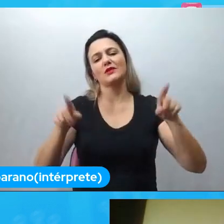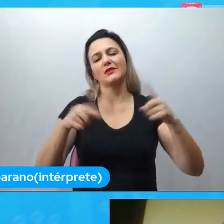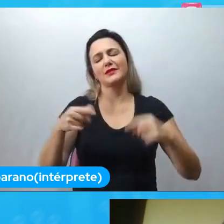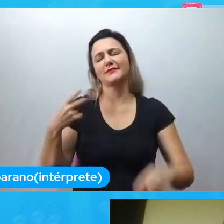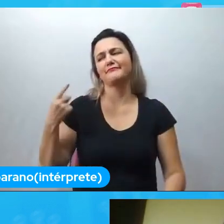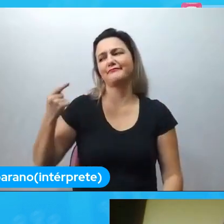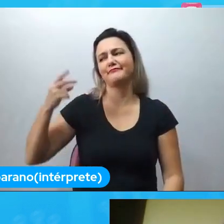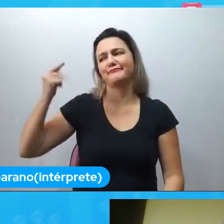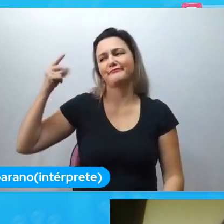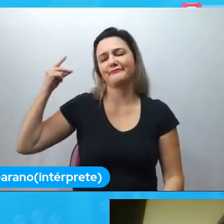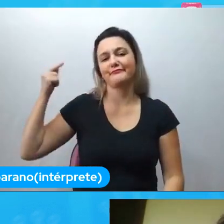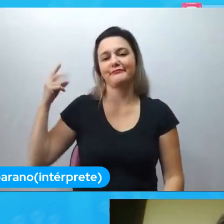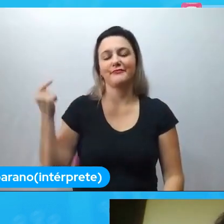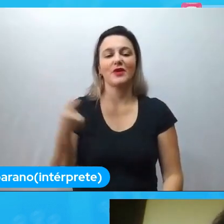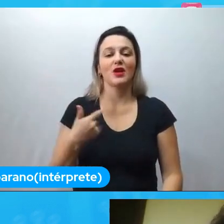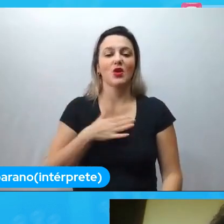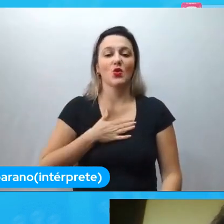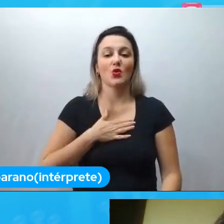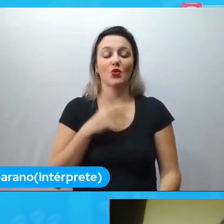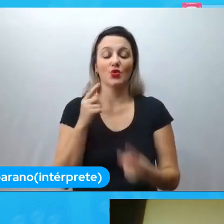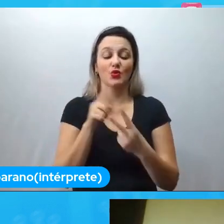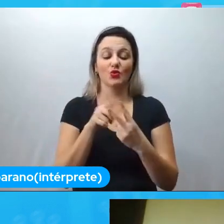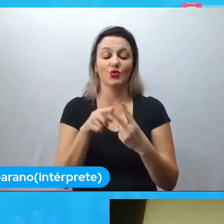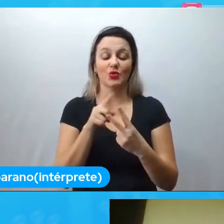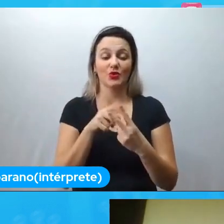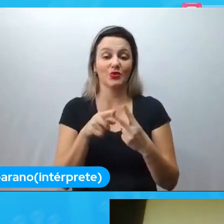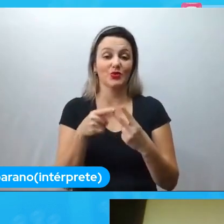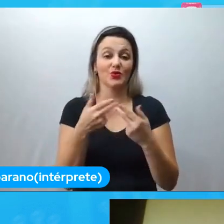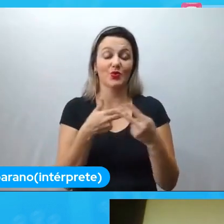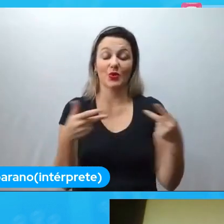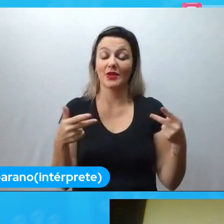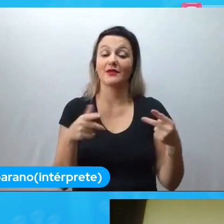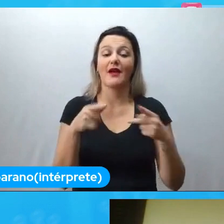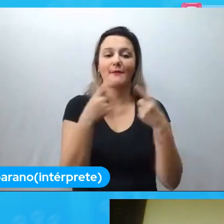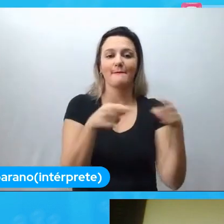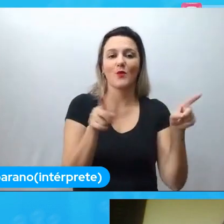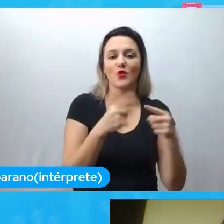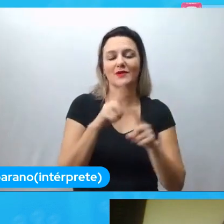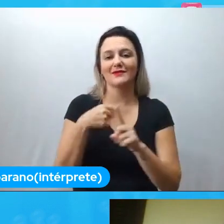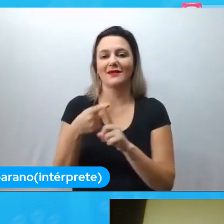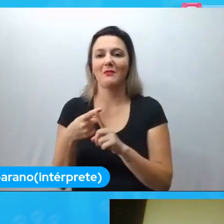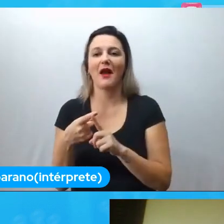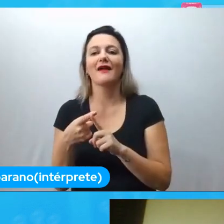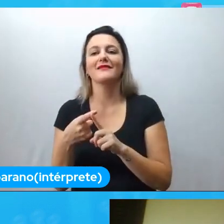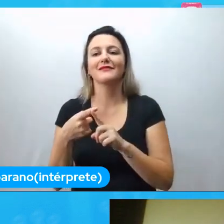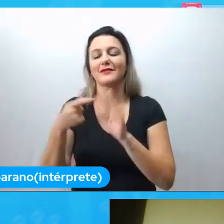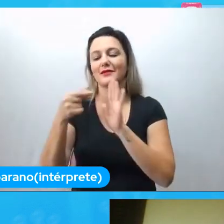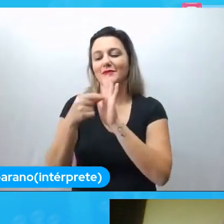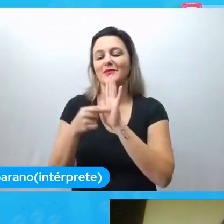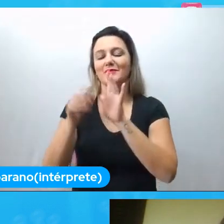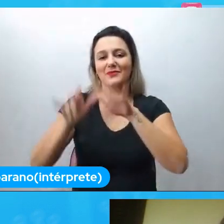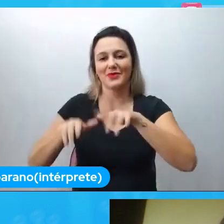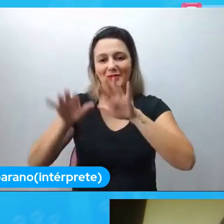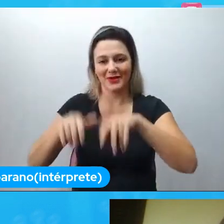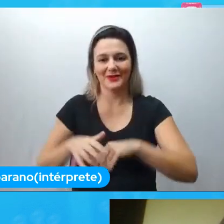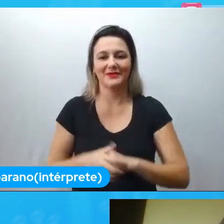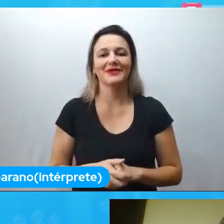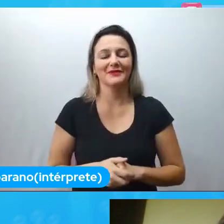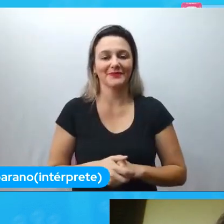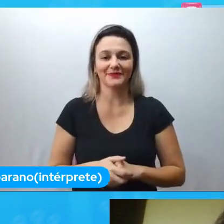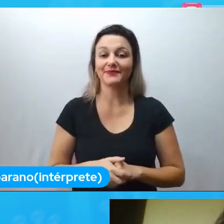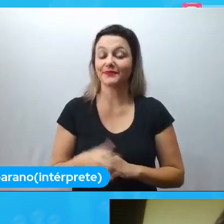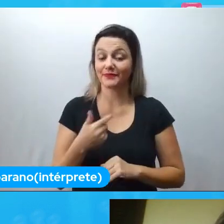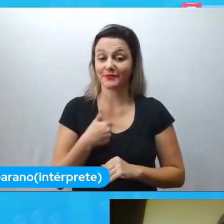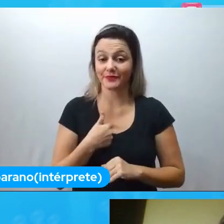E eu curto misturar as duas coisas, música e programação, e é o que eu pretendo mostrar hoje aqui. Além disso, eu trabalho nos fatos